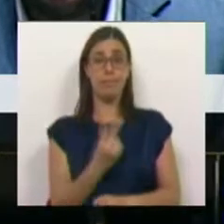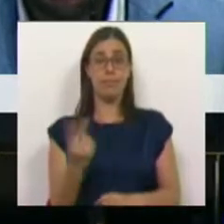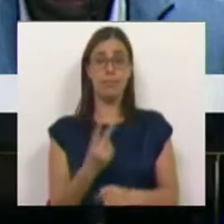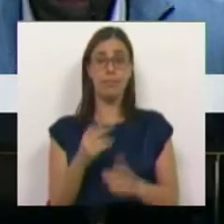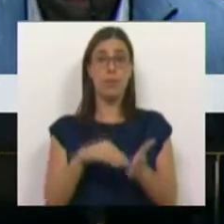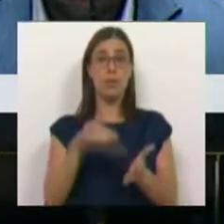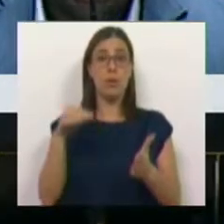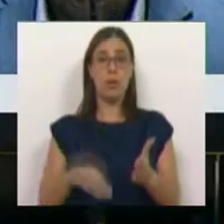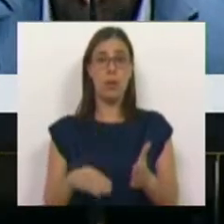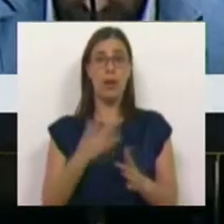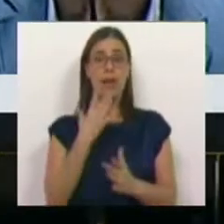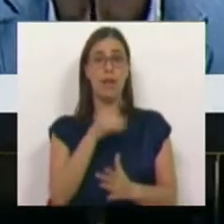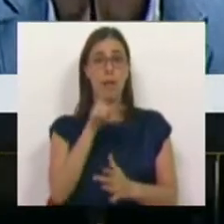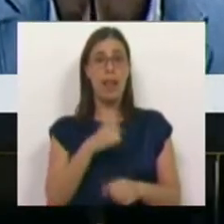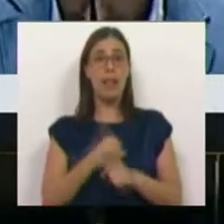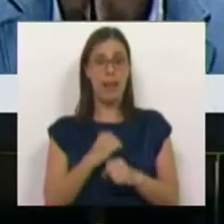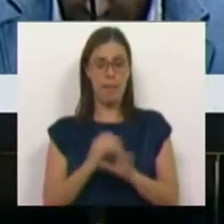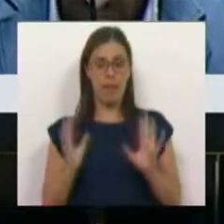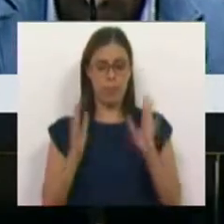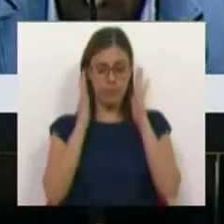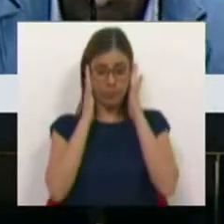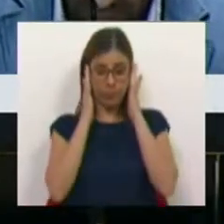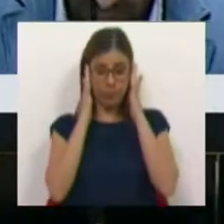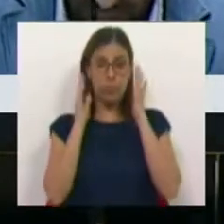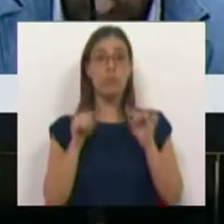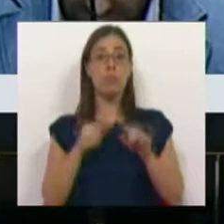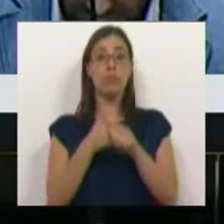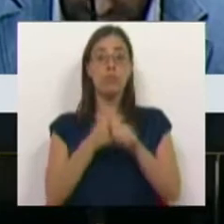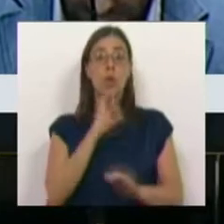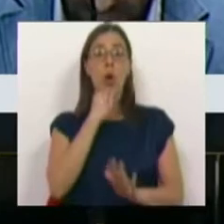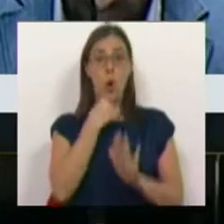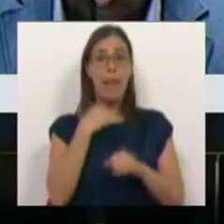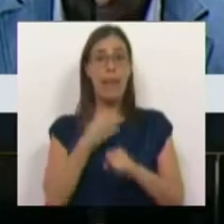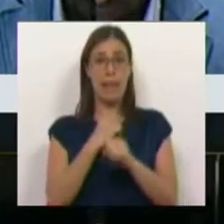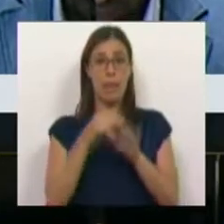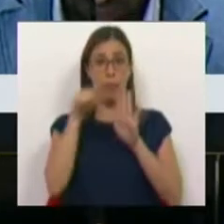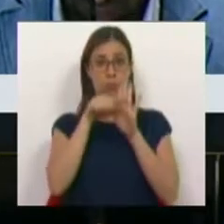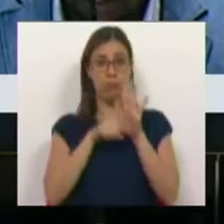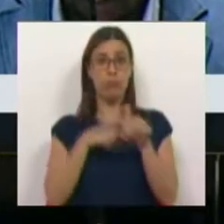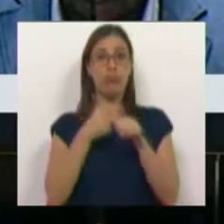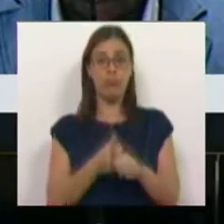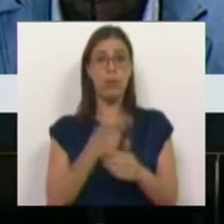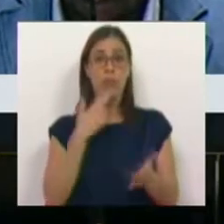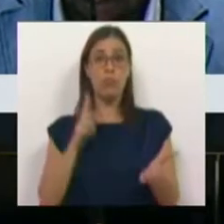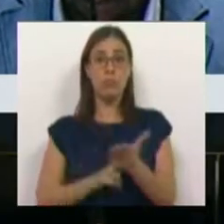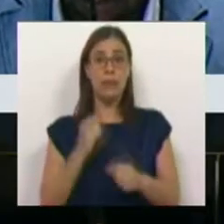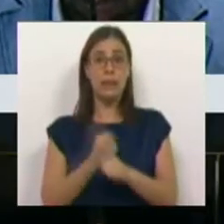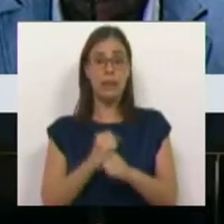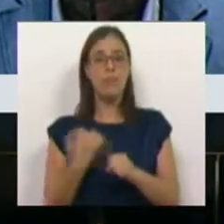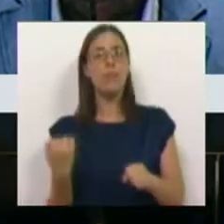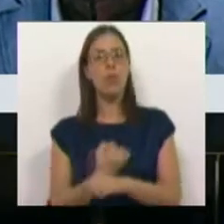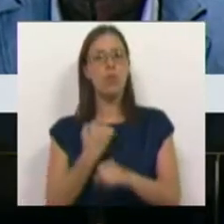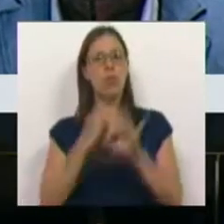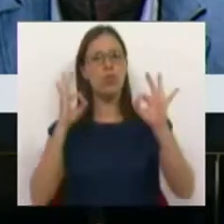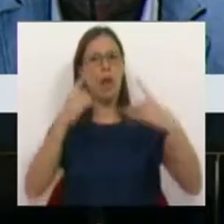têm contrato individual de trabalho e são regidos pelo Código de Trabalho. Eles fazem, na verdade, trabalho de